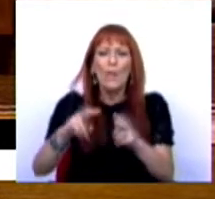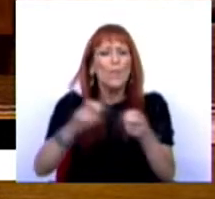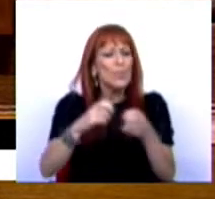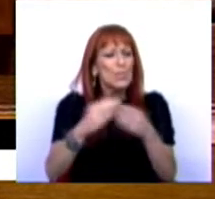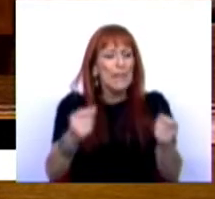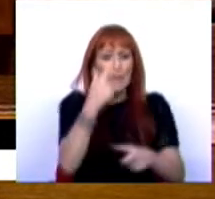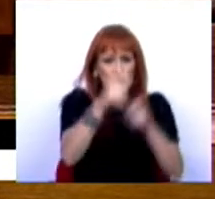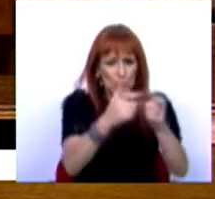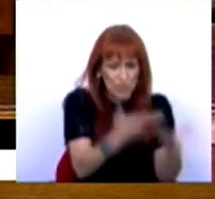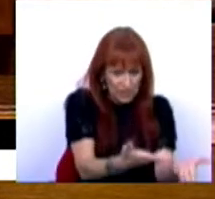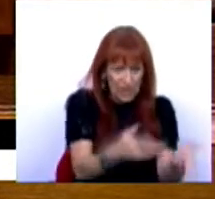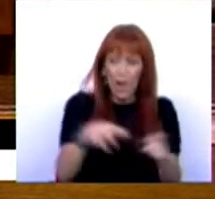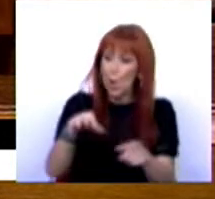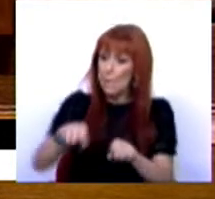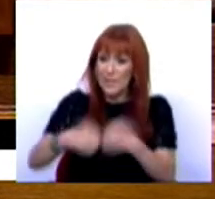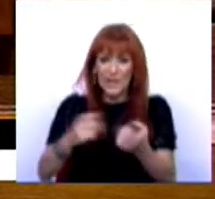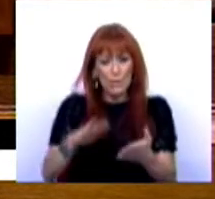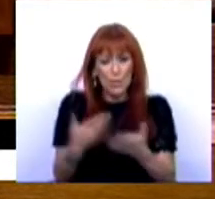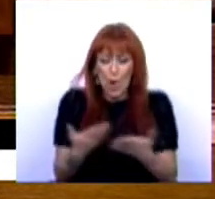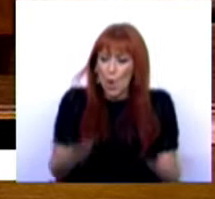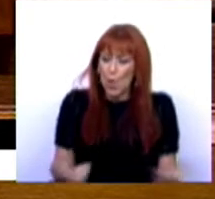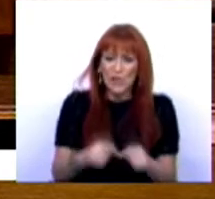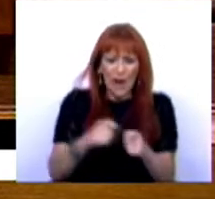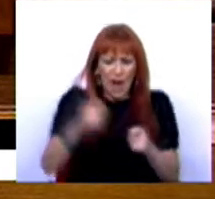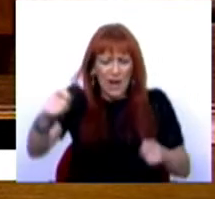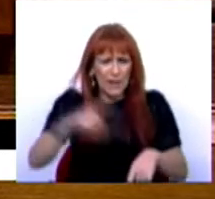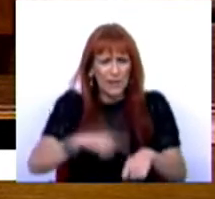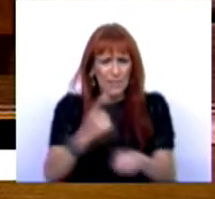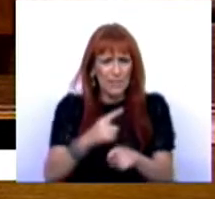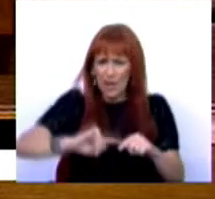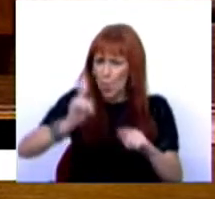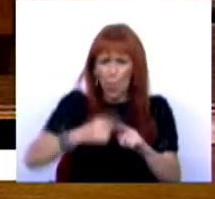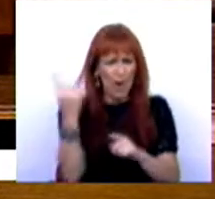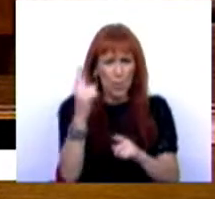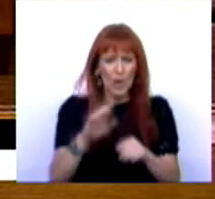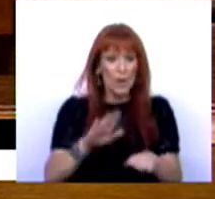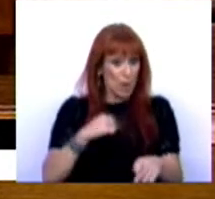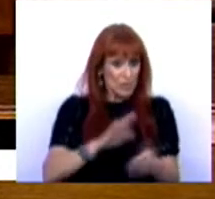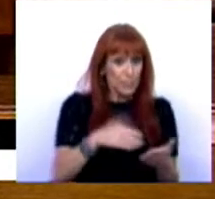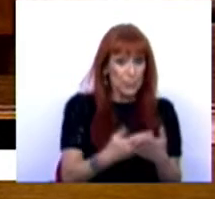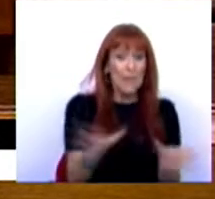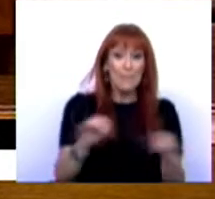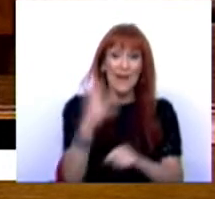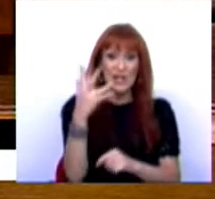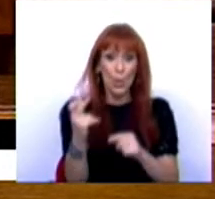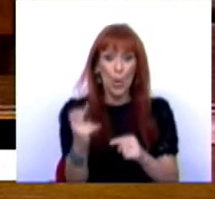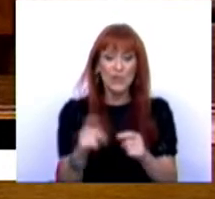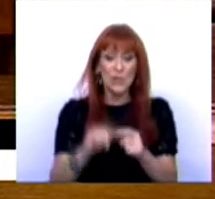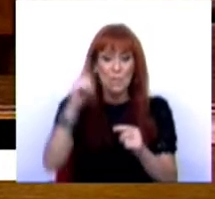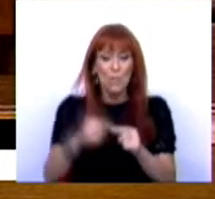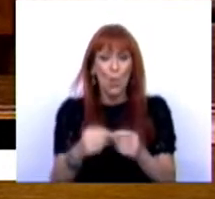problema às pessoas é o mesmo partido que propõe aqui hoje alargar este período, não um ano, como propunhamos, mas por mais 5 anos sem